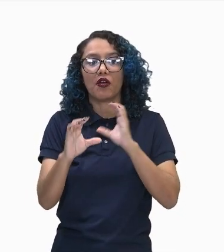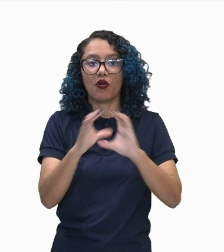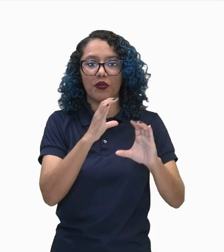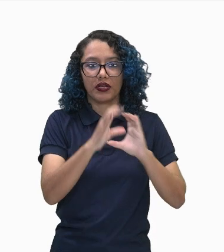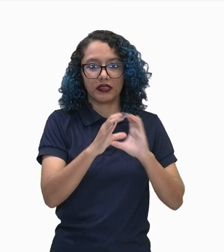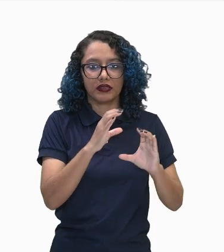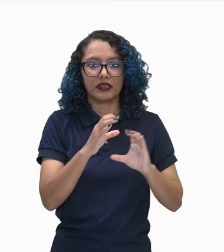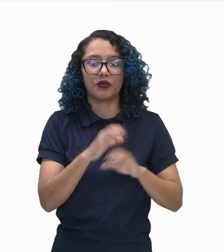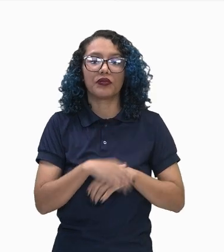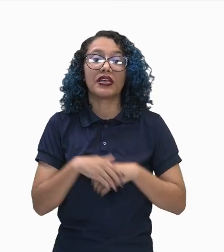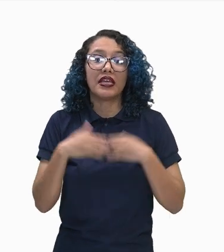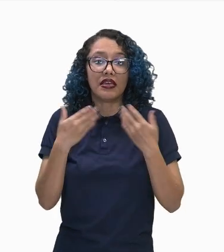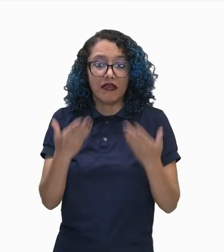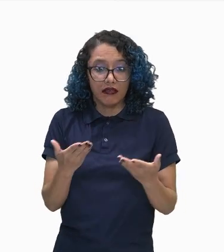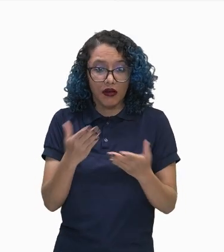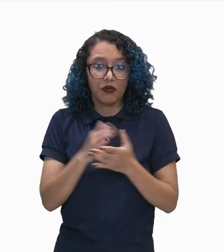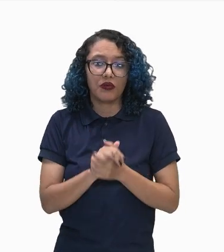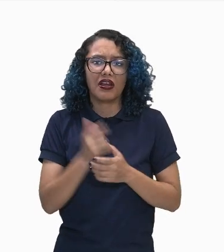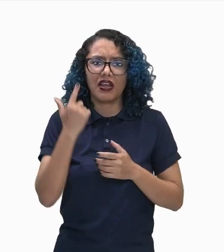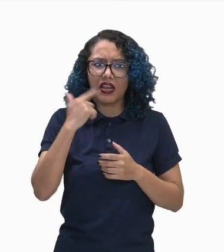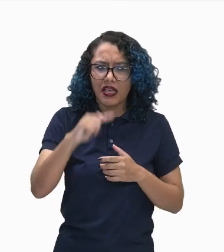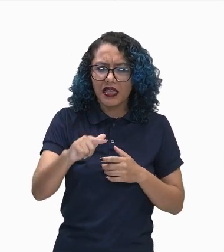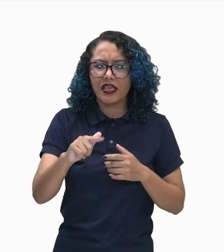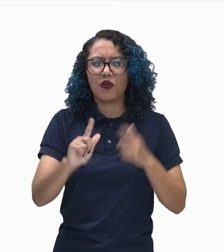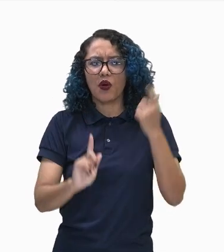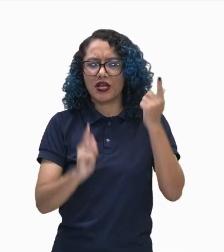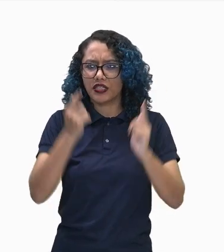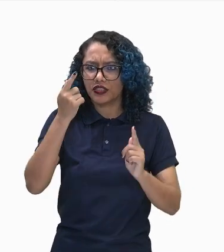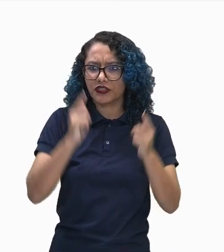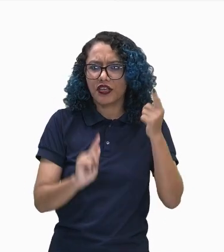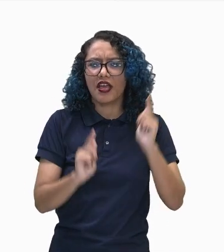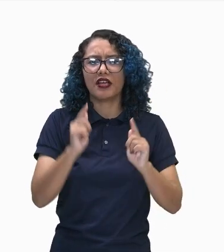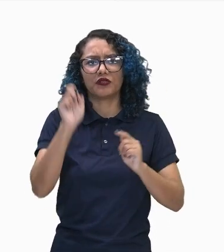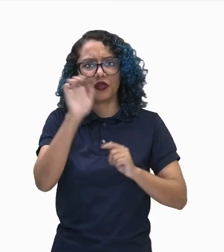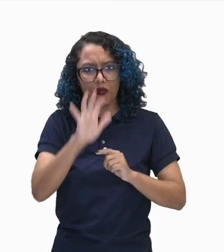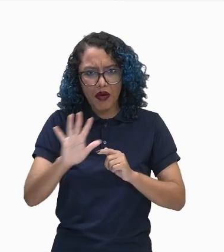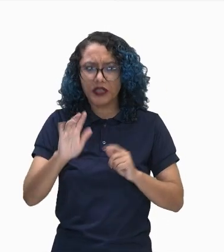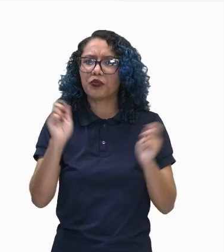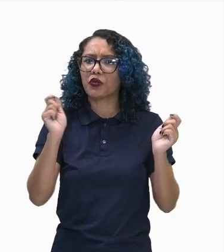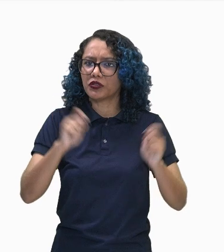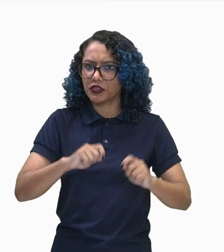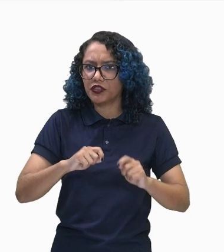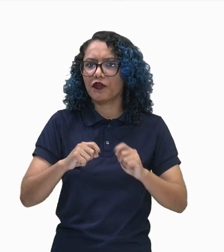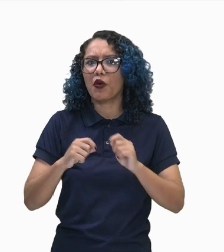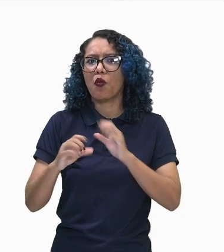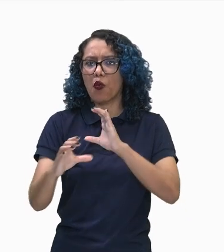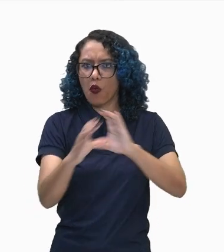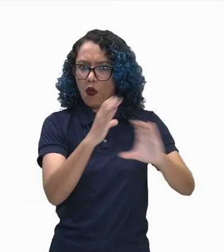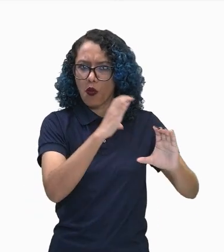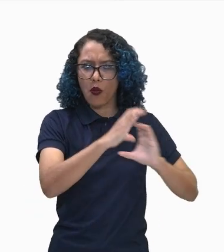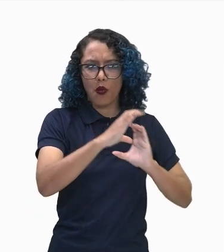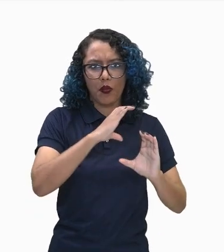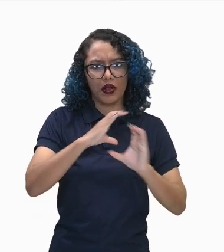imagens também comunicam nossos gestos, né? Então, a linguagem é uma